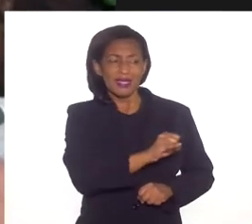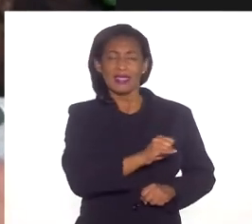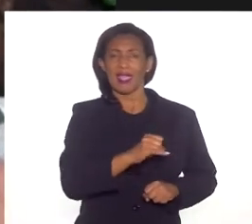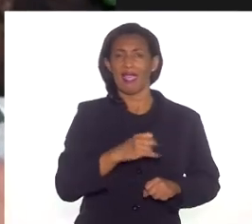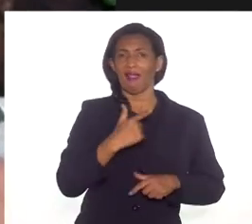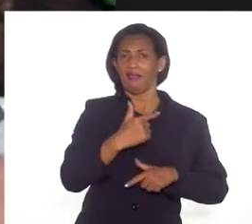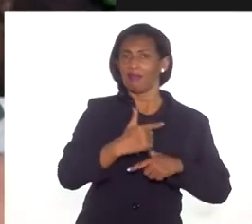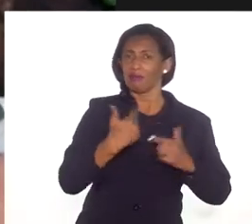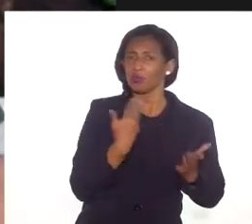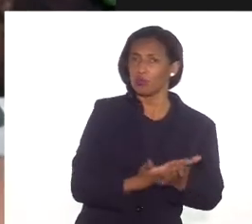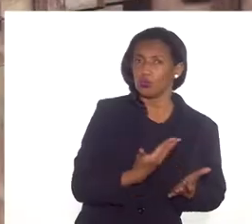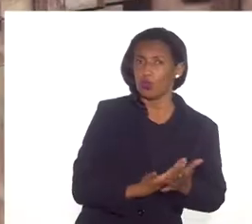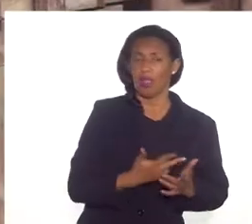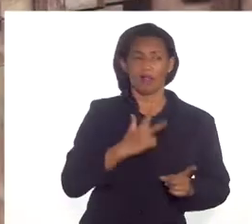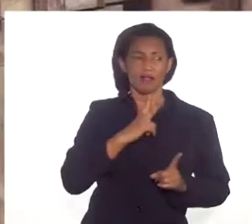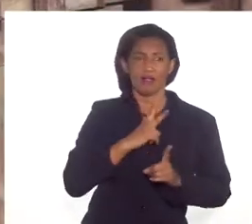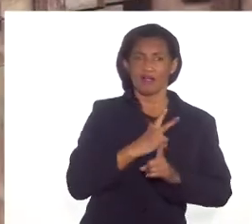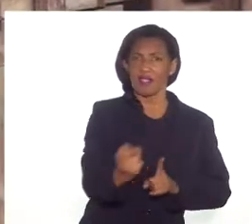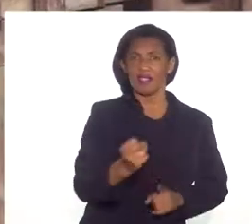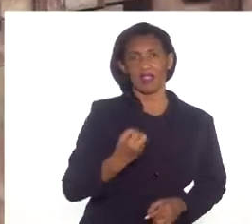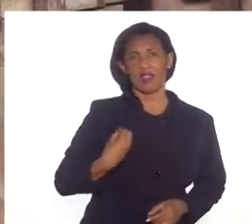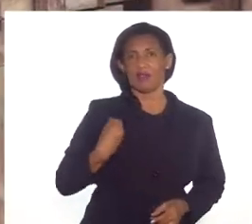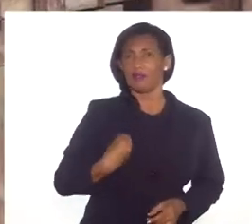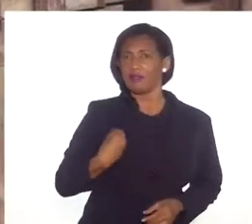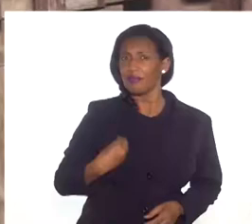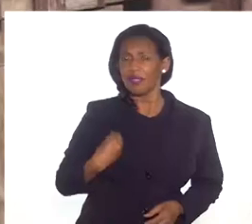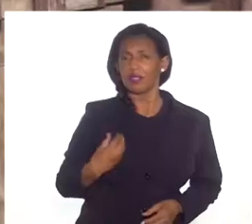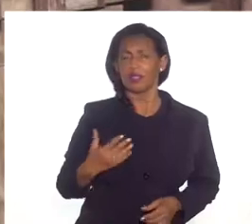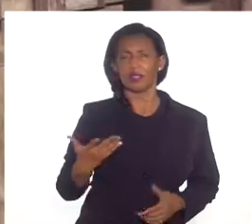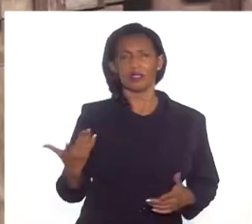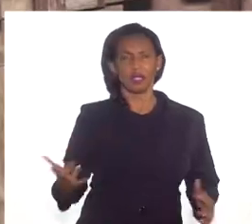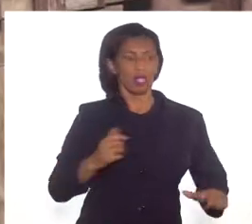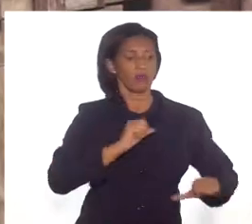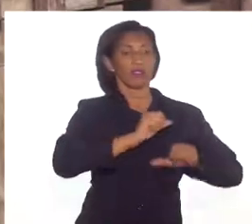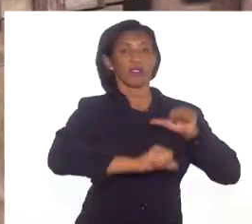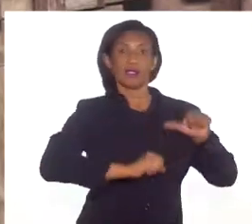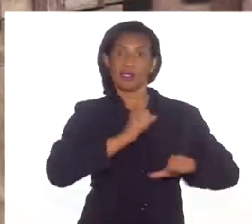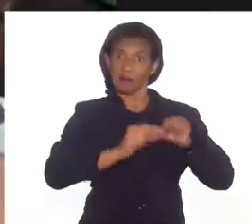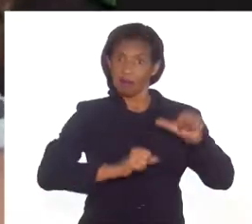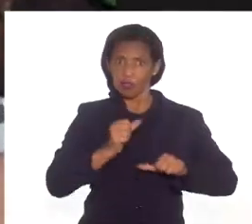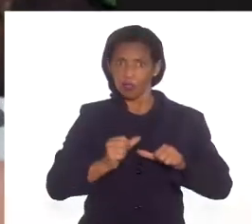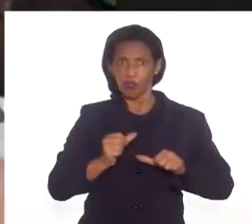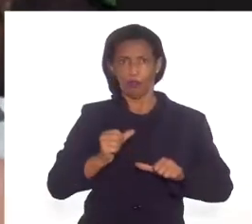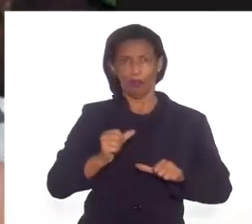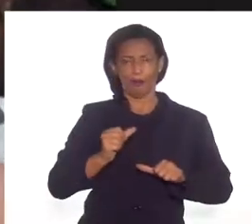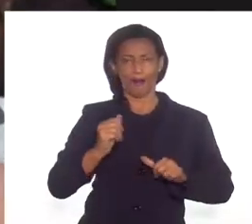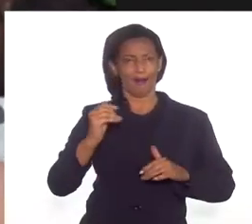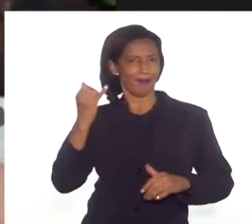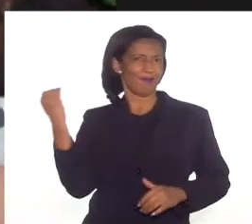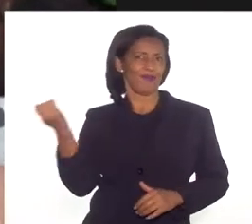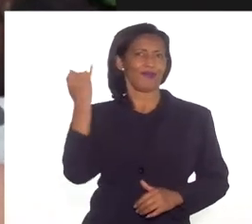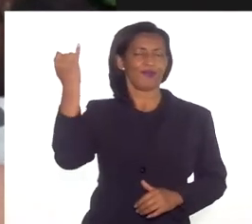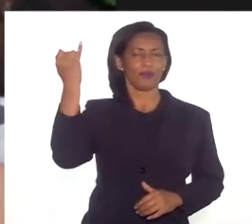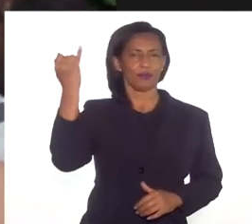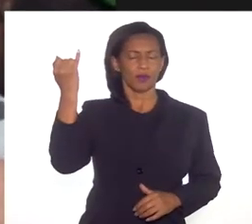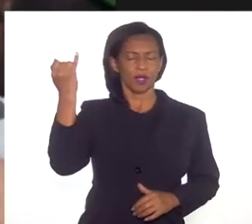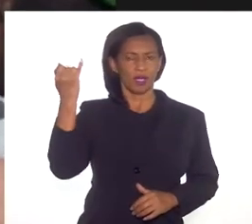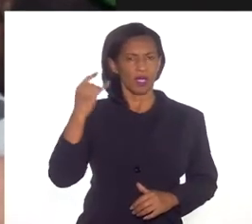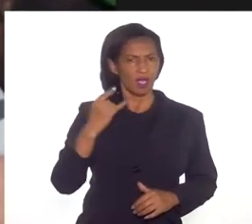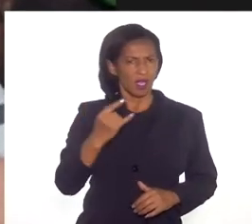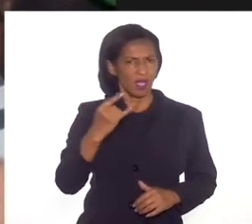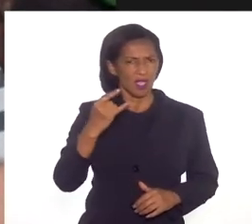poupar, conseguir, vencer na vida, né? E aí você se torna alguém. Esse se tornar alguém está